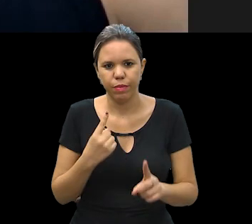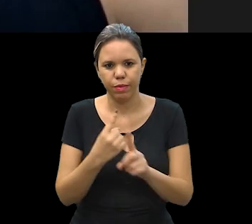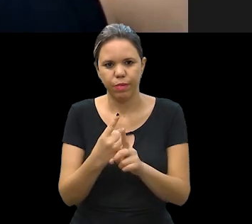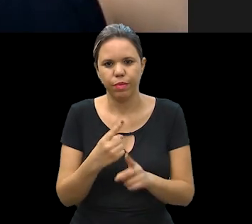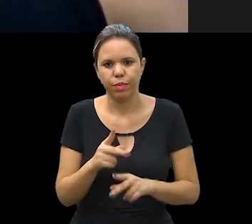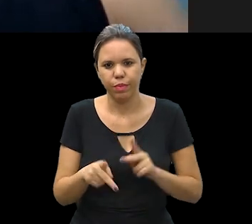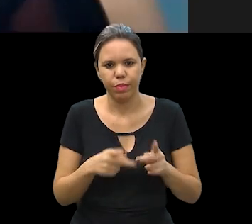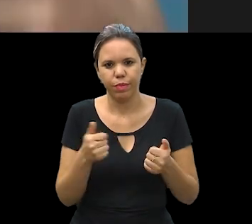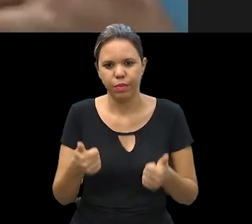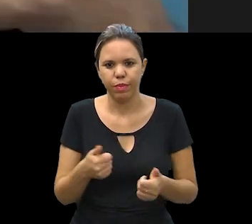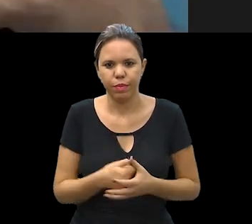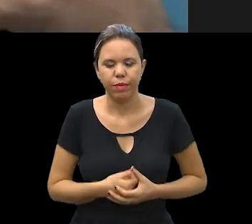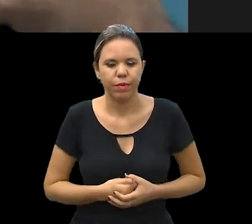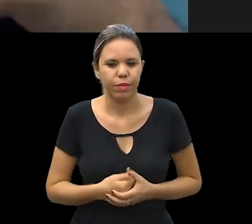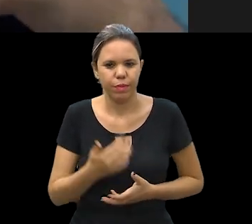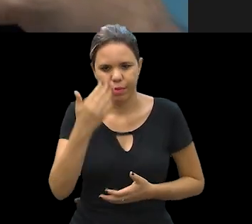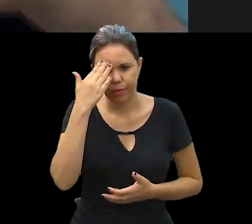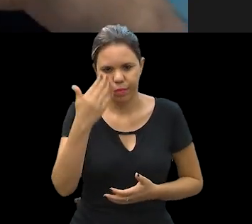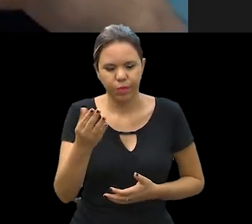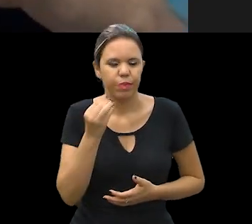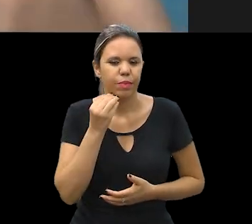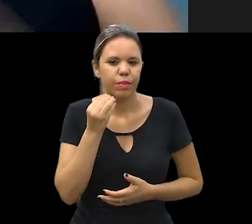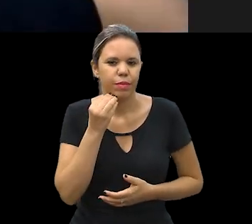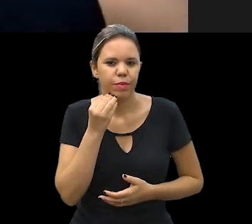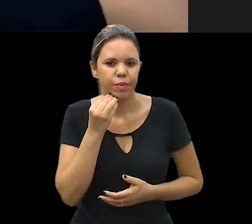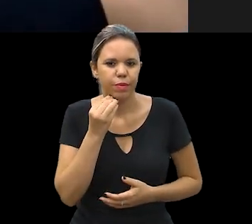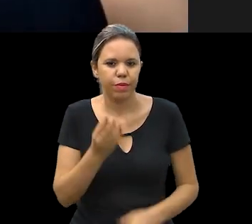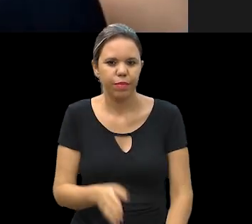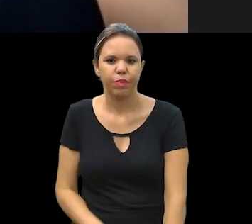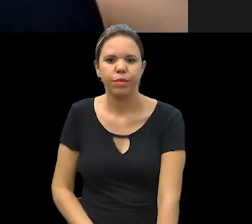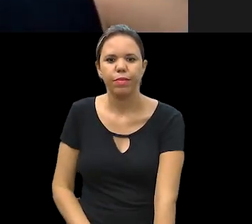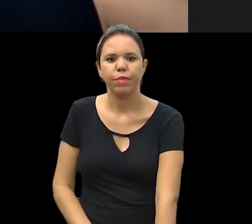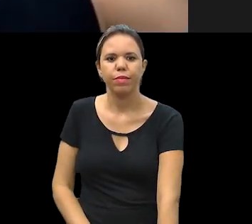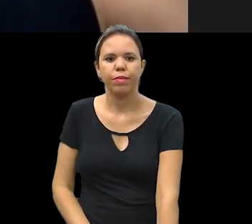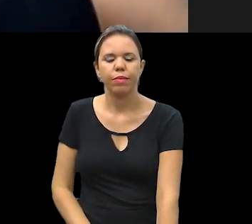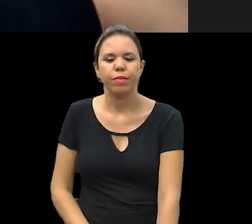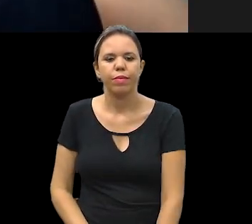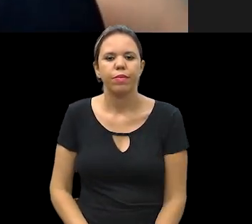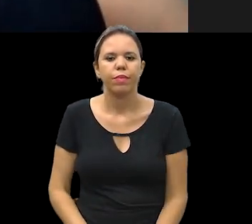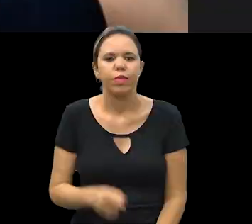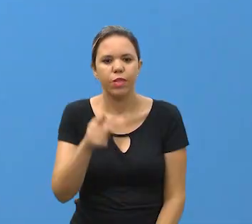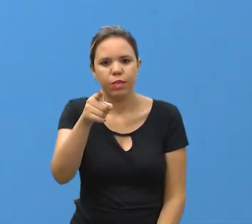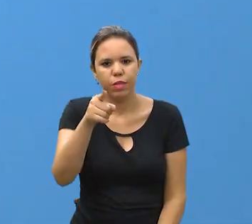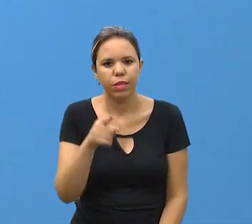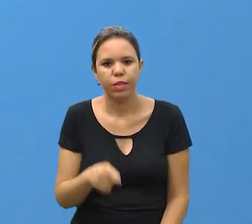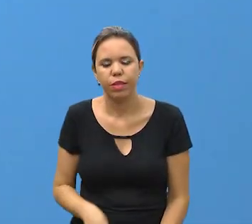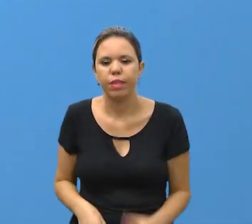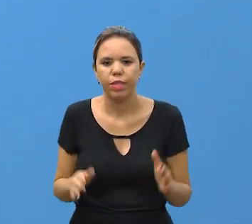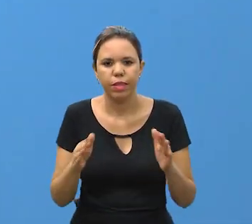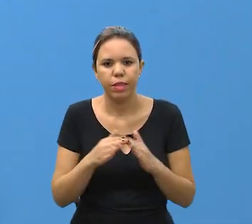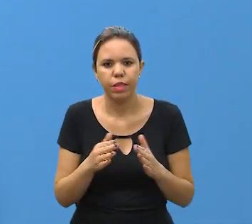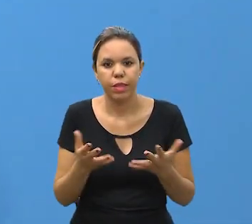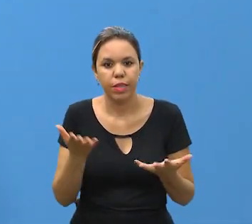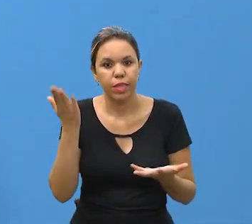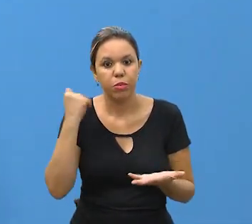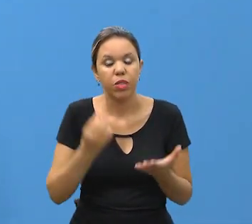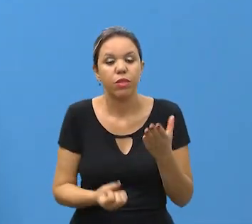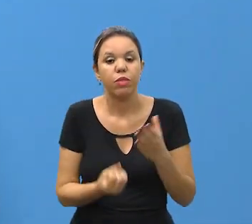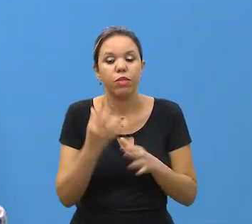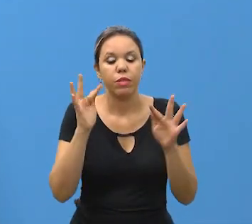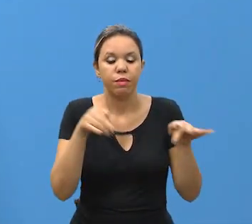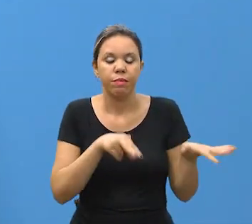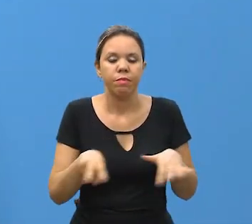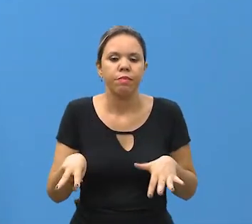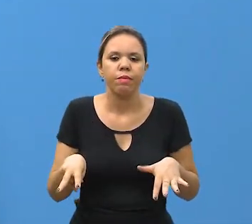obrigado. Até a próxima, pessoal. Valeu. Obrigadão pela oportunidade. Muito obrigado. Valeu. Valeu! E para você que está aí em casa querendo saber o